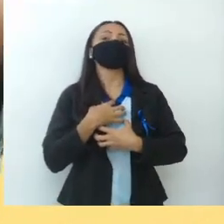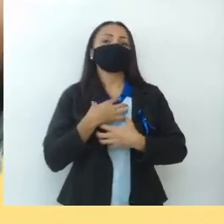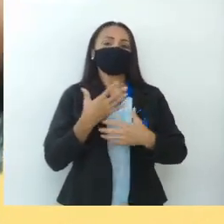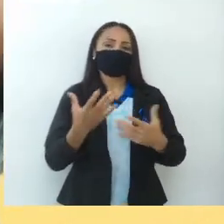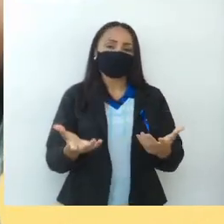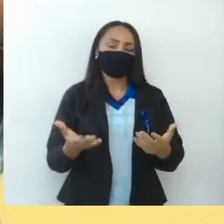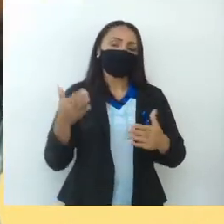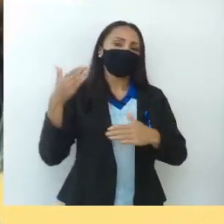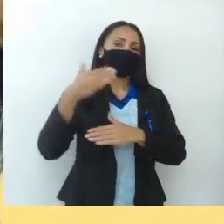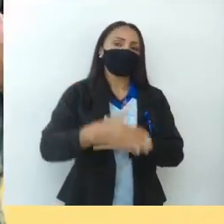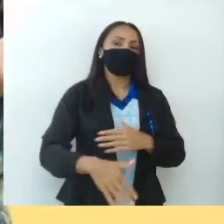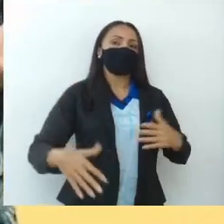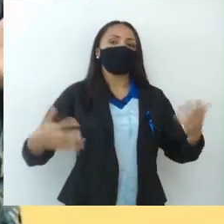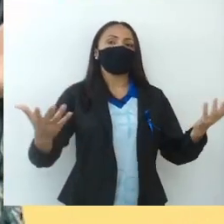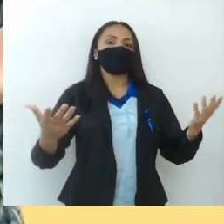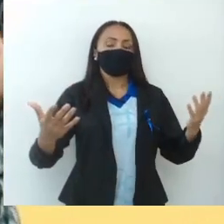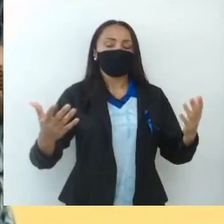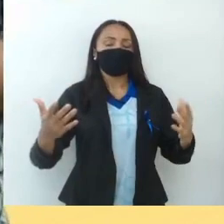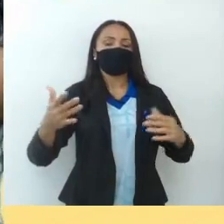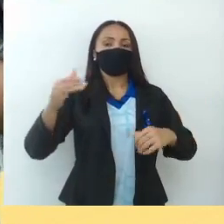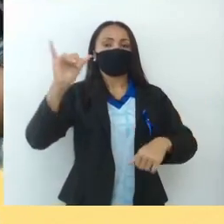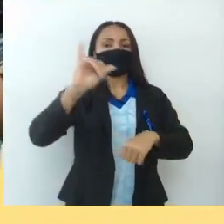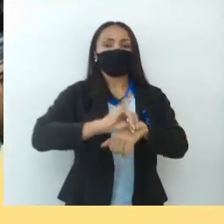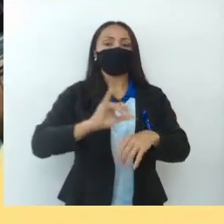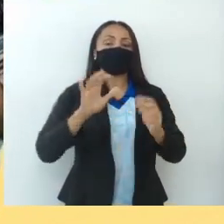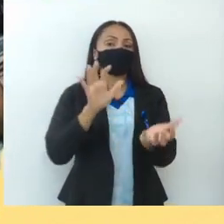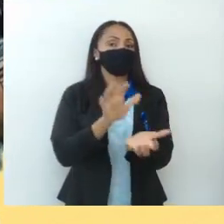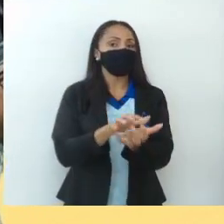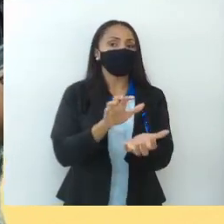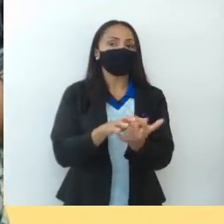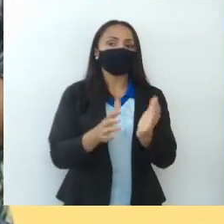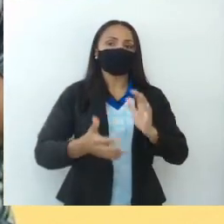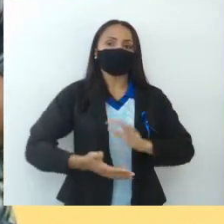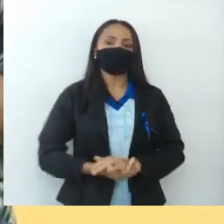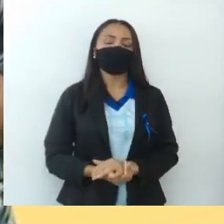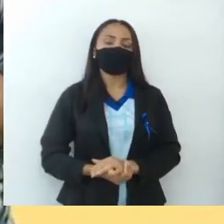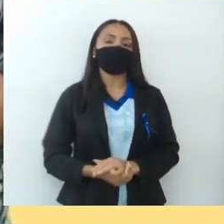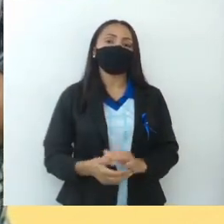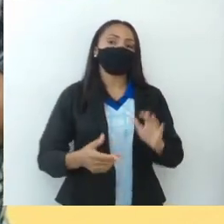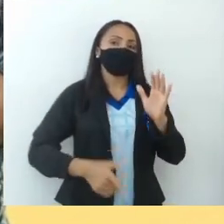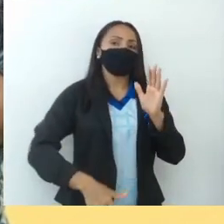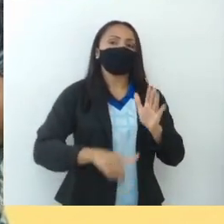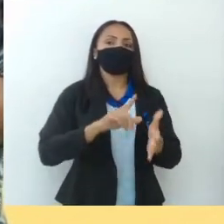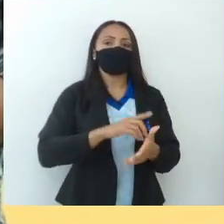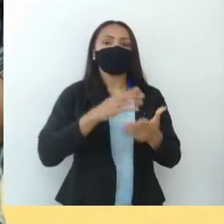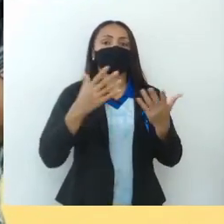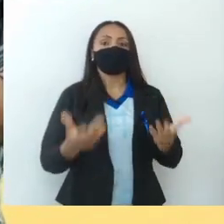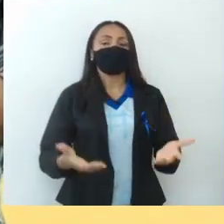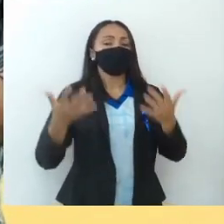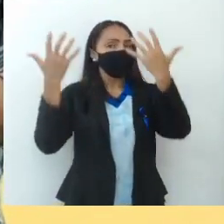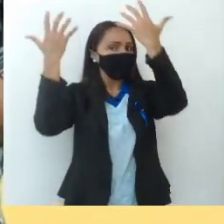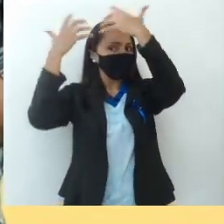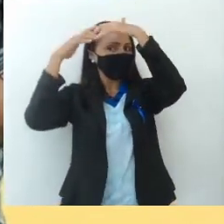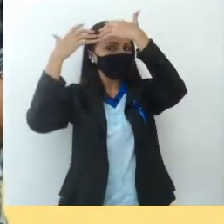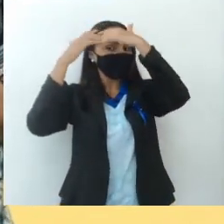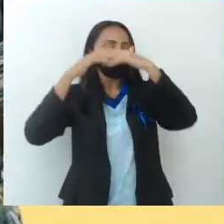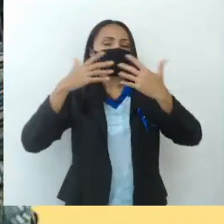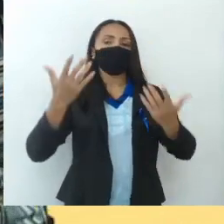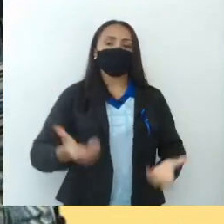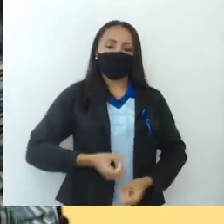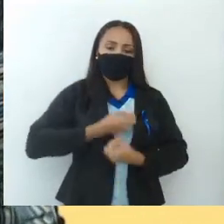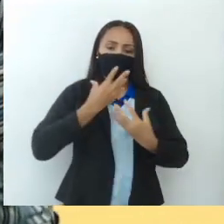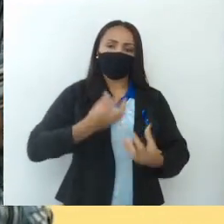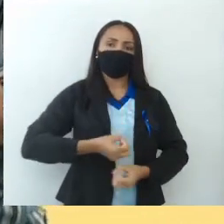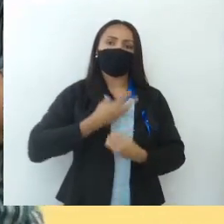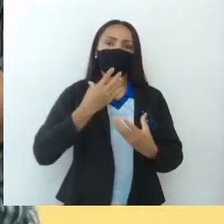dessa cidade, da capital do Pernambuco, não é verdade? Mas antes disso, eu trago para vocês uma reflexão, um trecho de um poema de